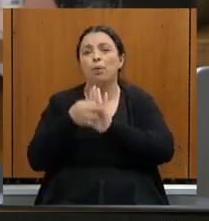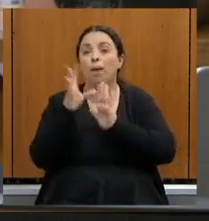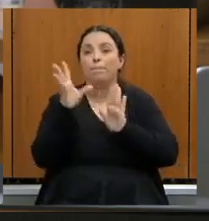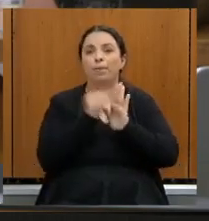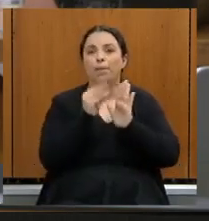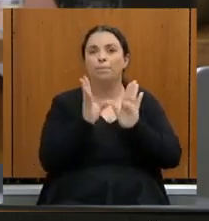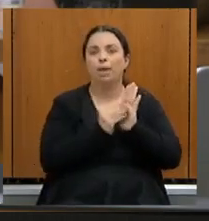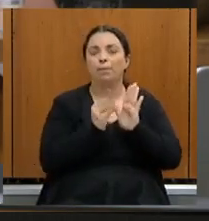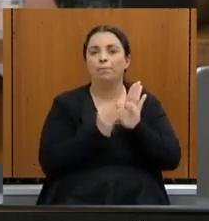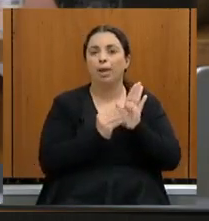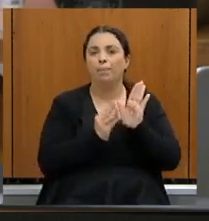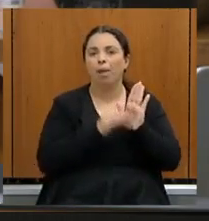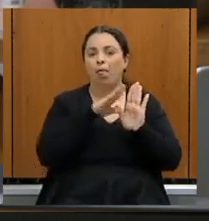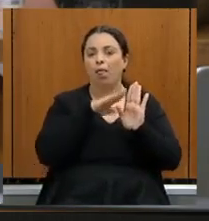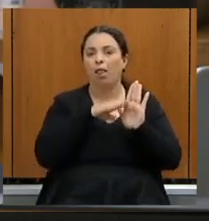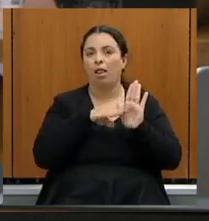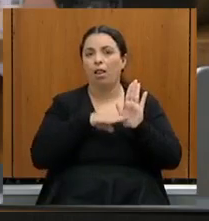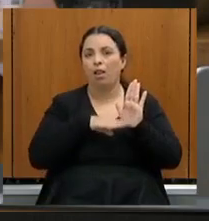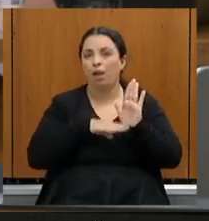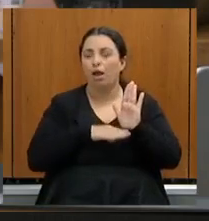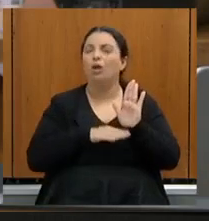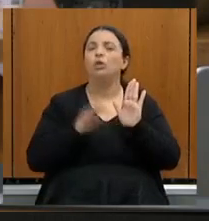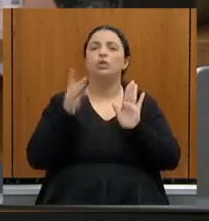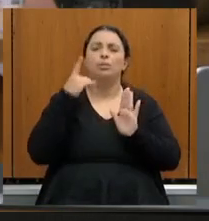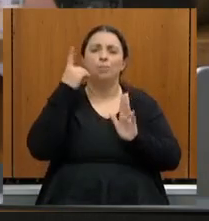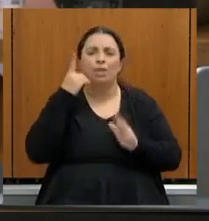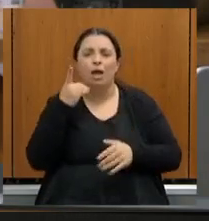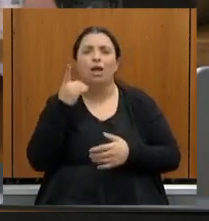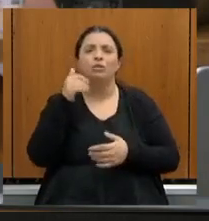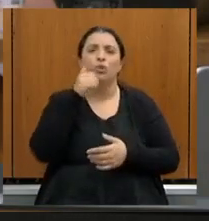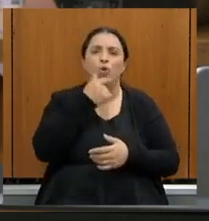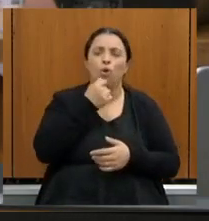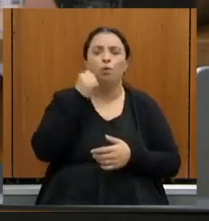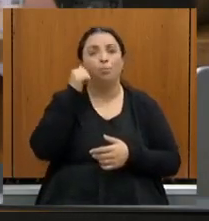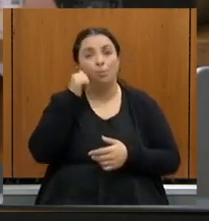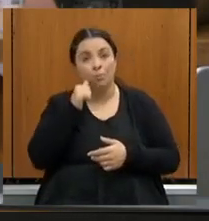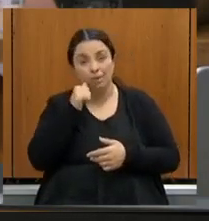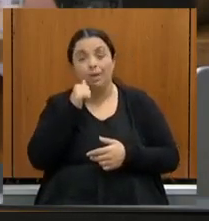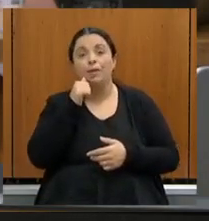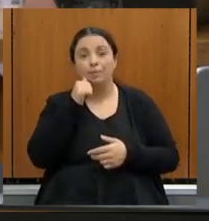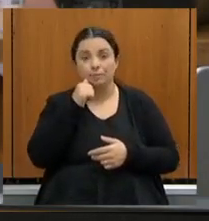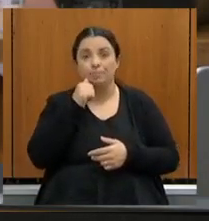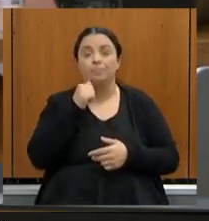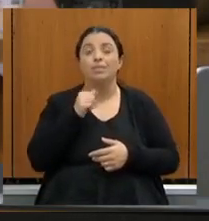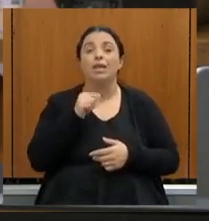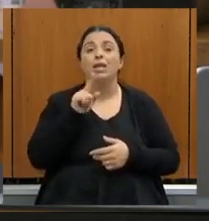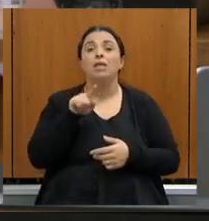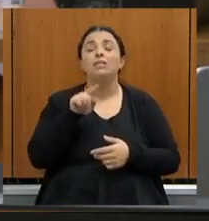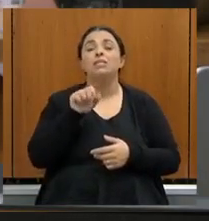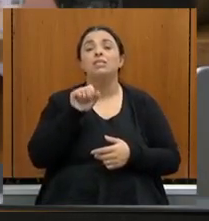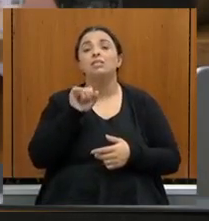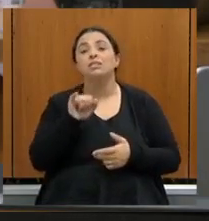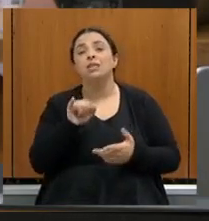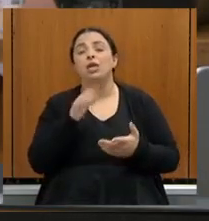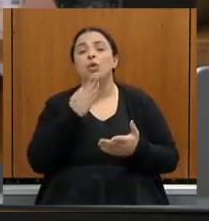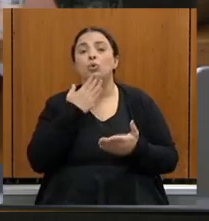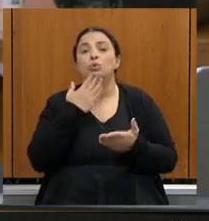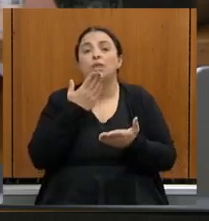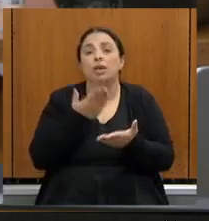que foram feitas pelos deputados e as deputadas caso os requerimentos não